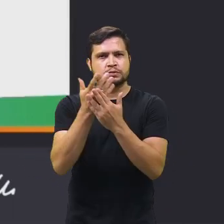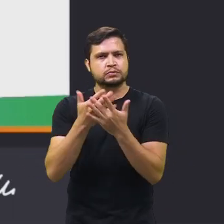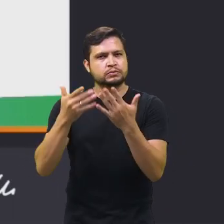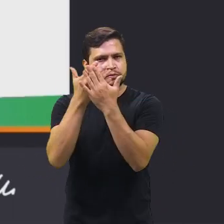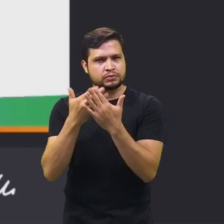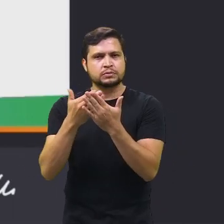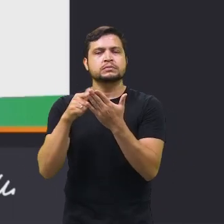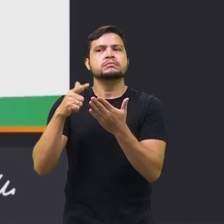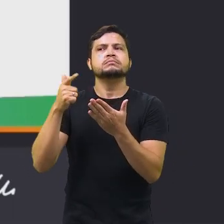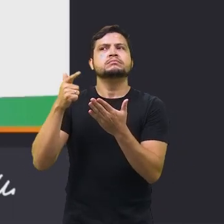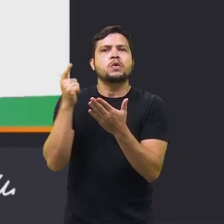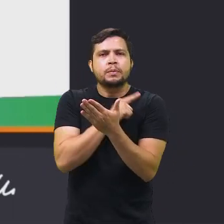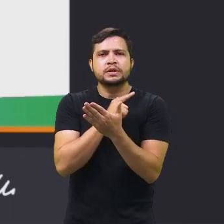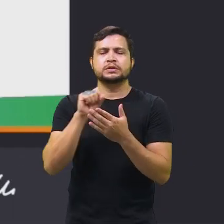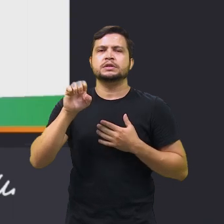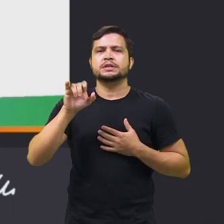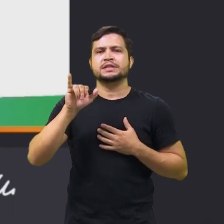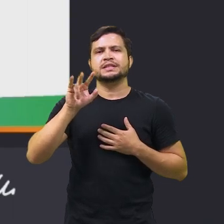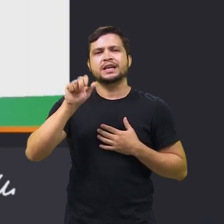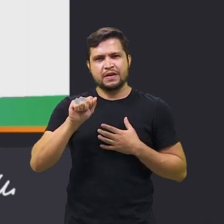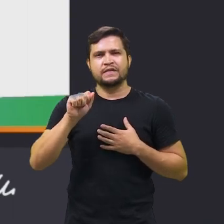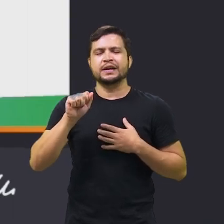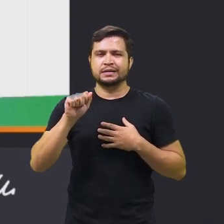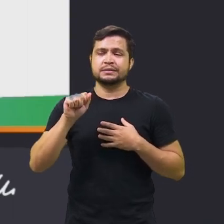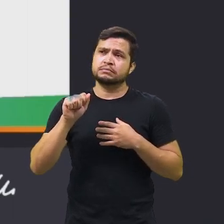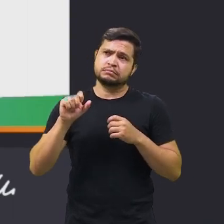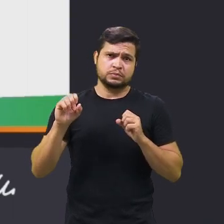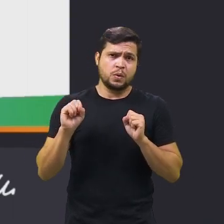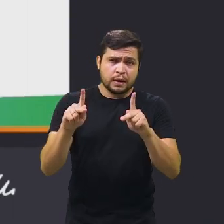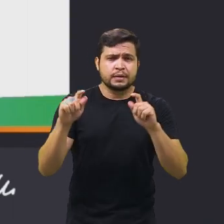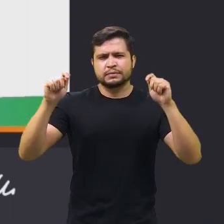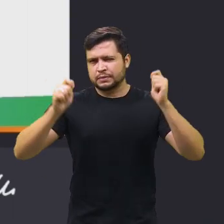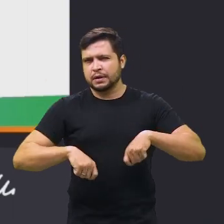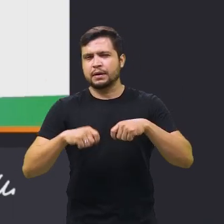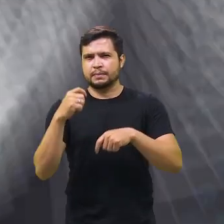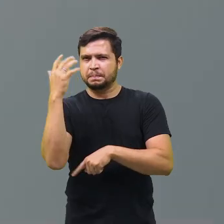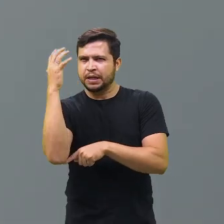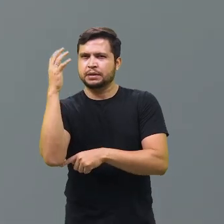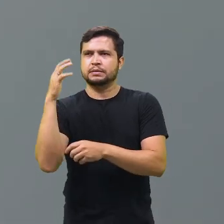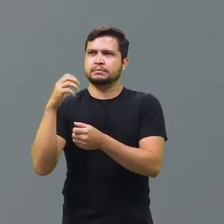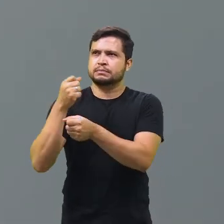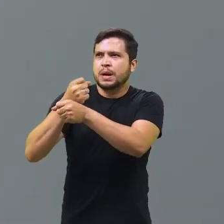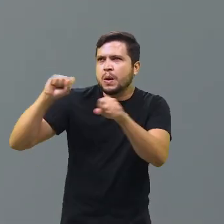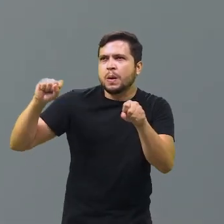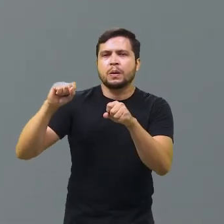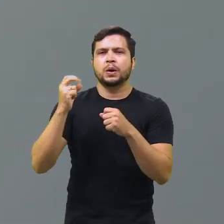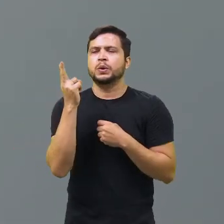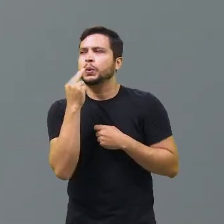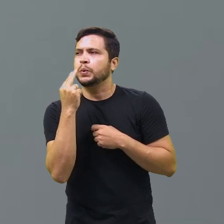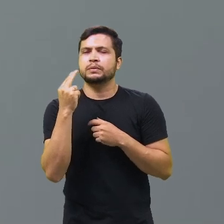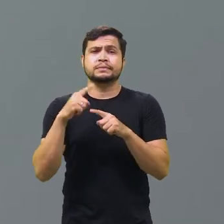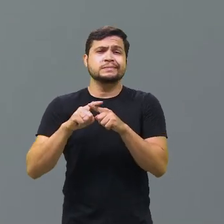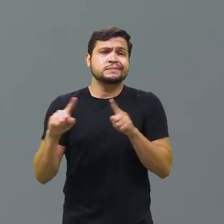da seiva bruta. Ok, é ótimo, aumenta o porte da planta, aumenta a eficácia no transporte dos nutrientes, mas não